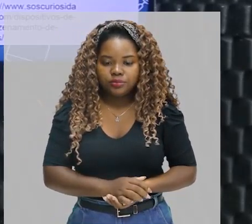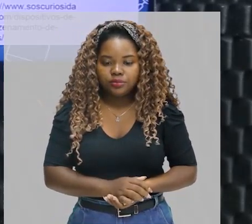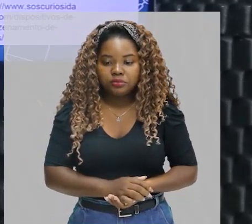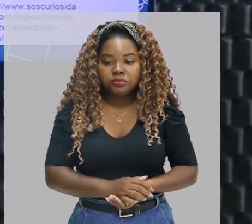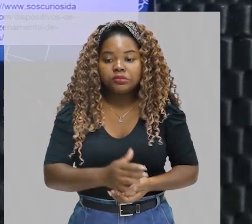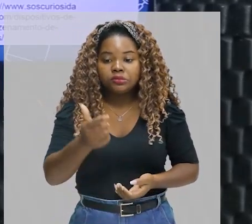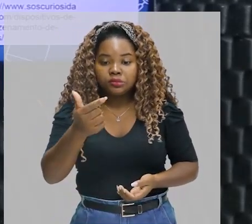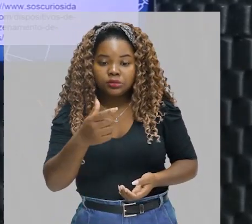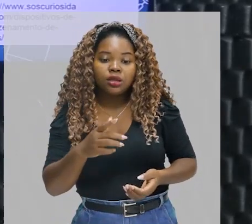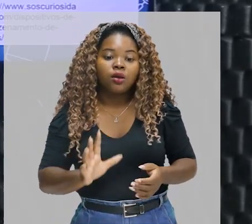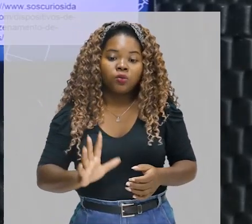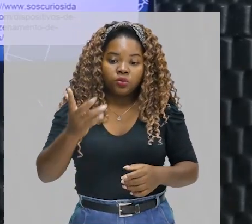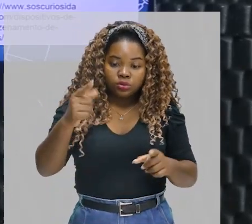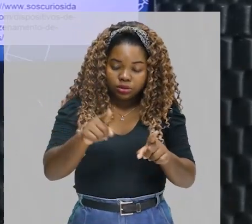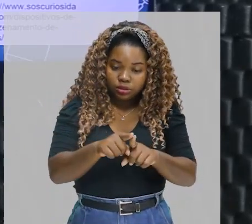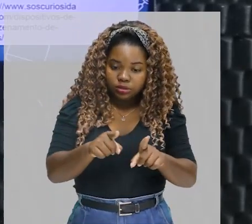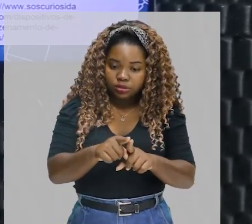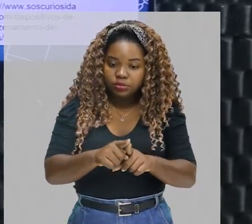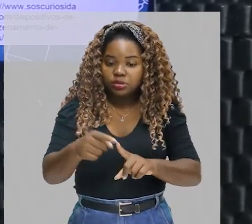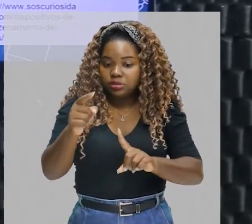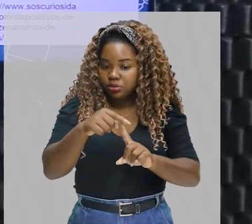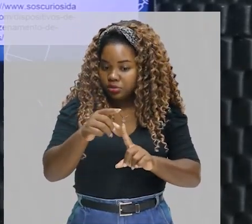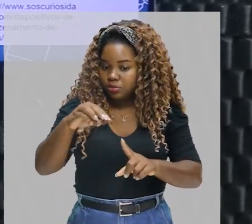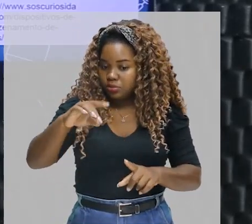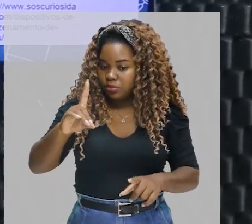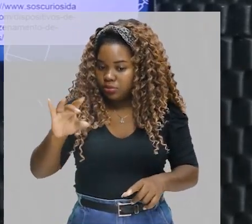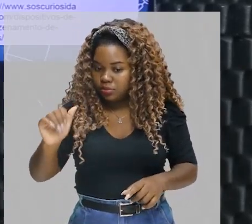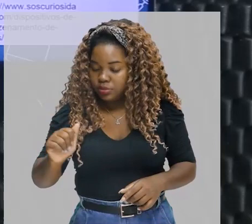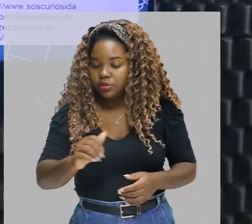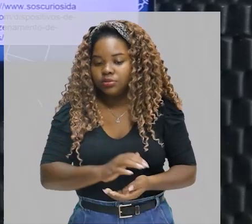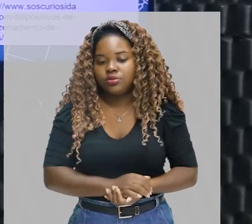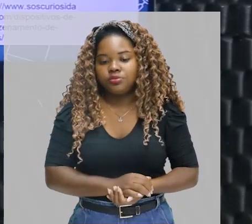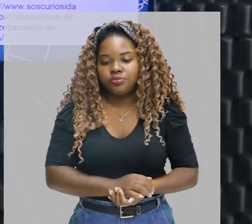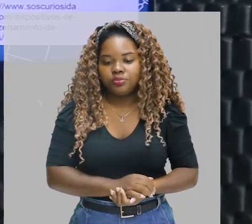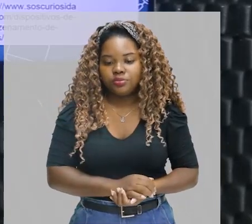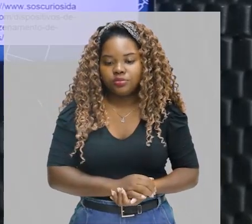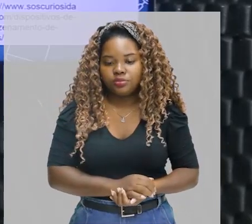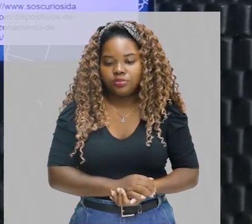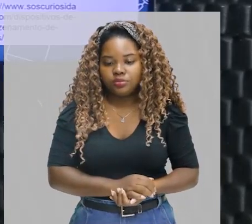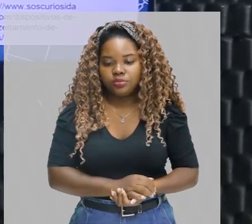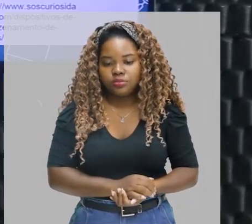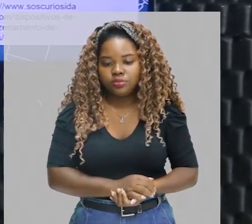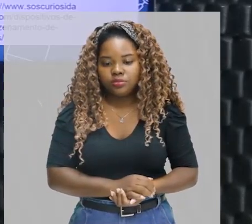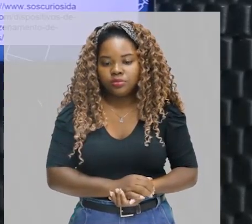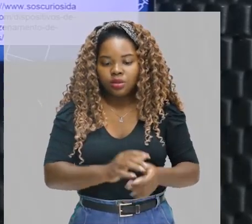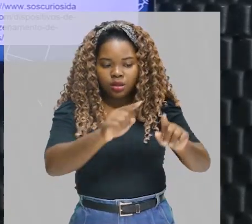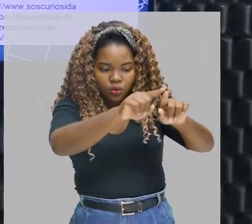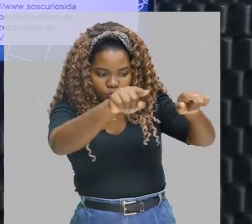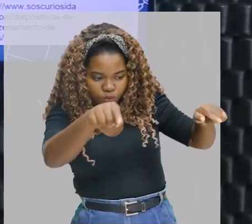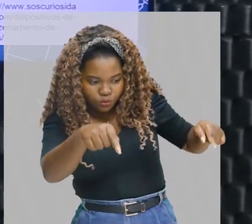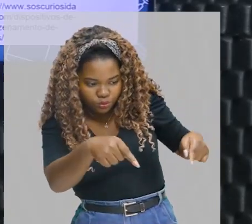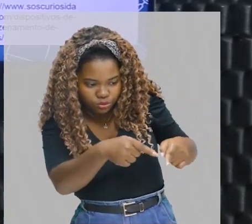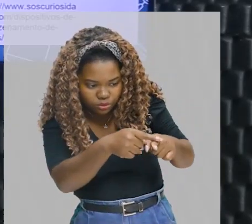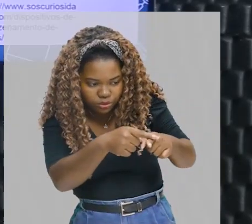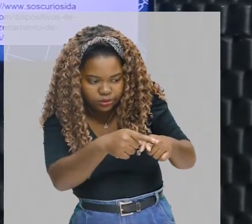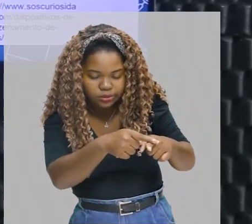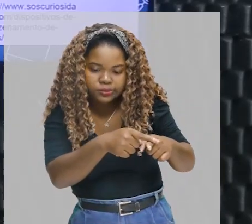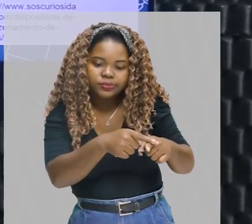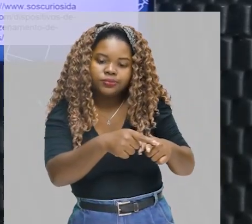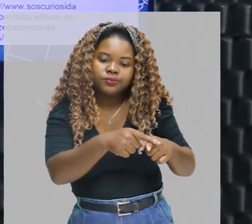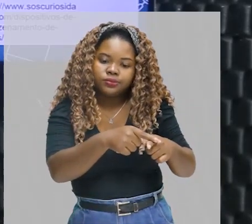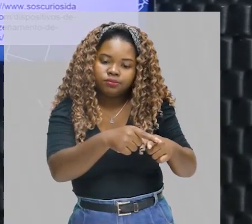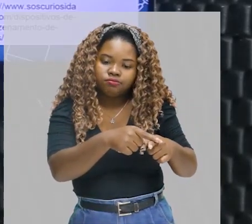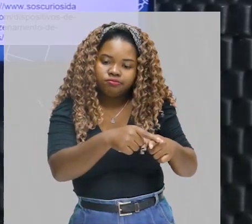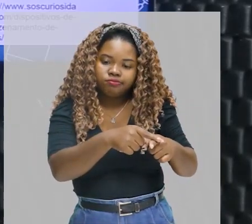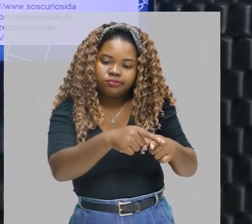aí na sociedade esse tipo de mídia muito para colecionadores. Então, ali é um disco de vinil,